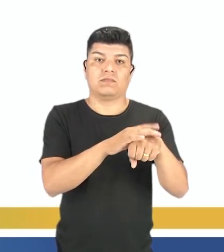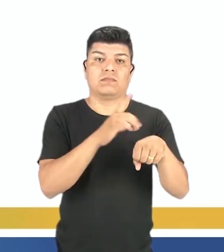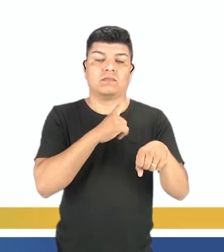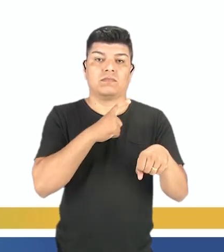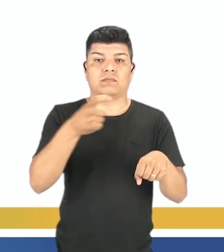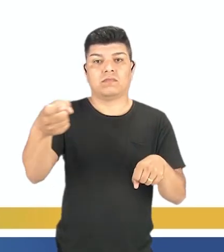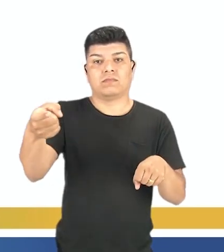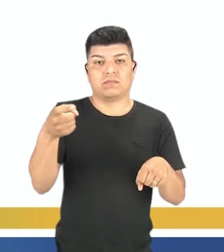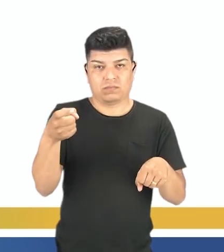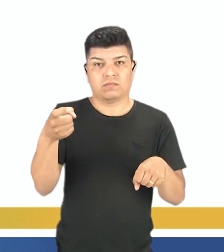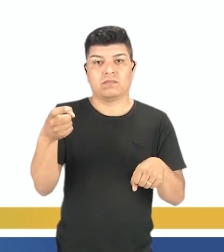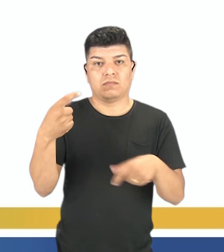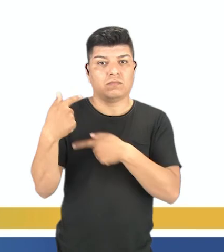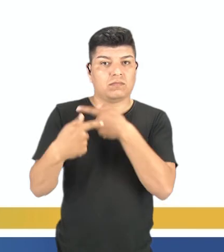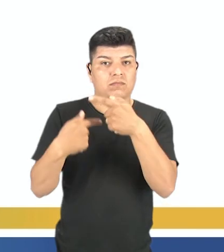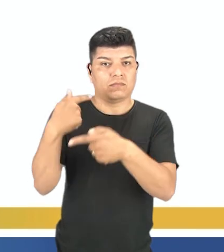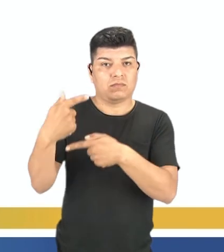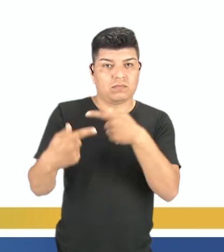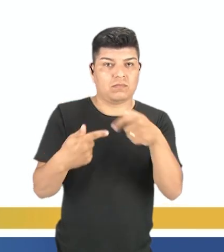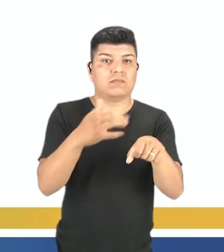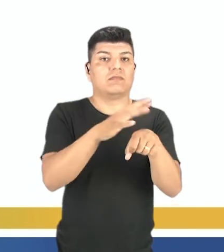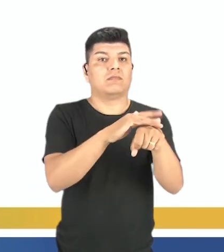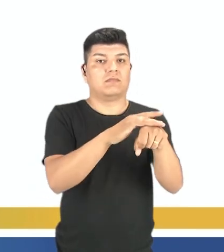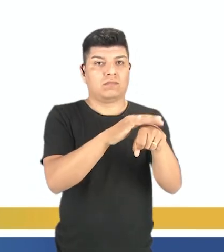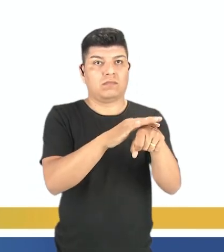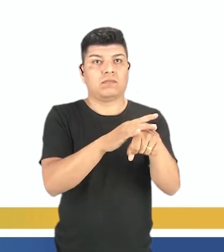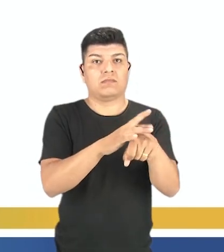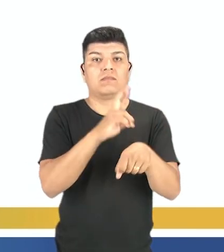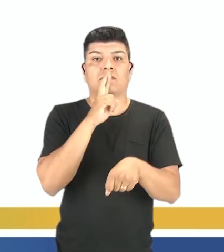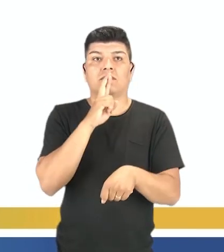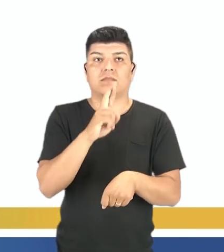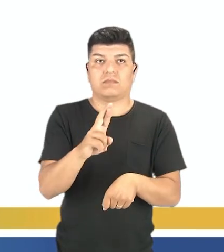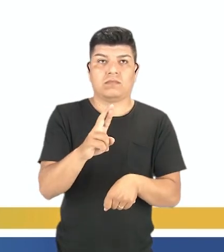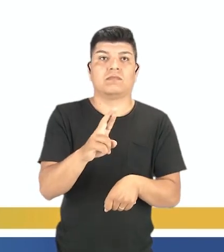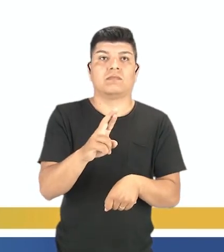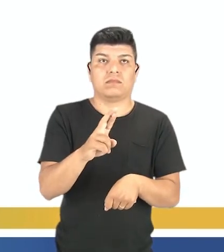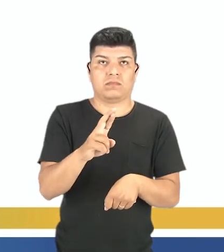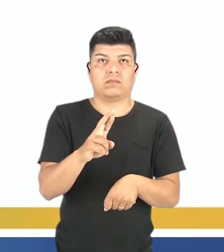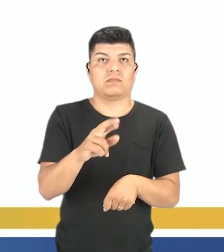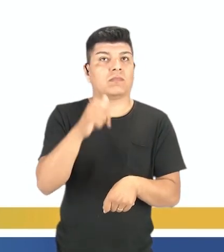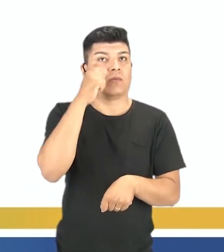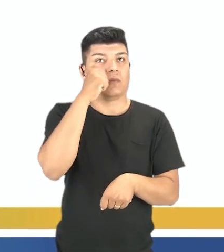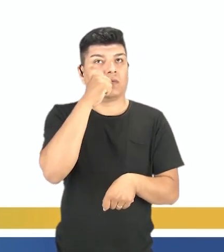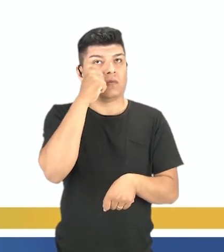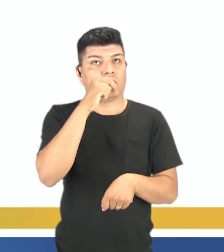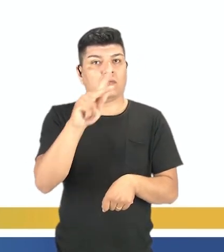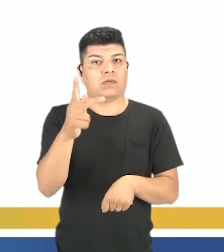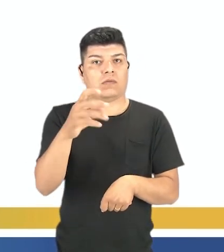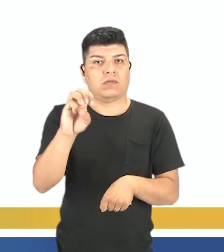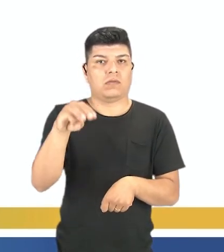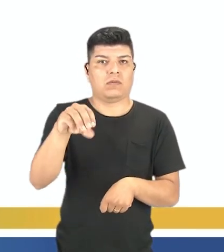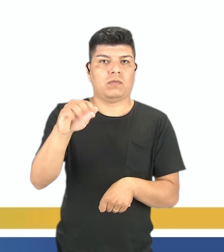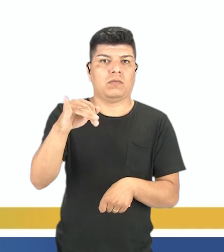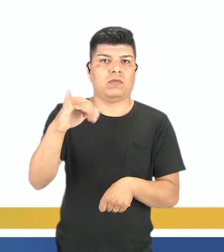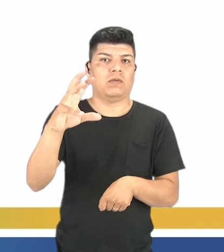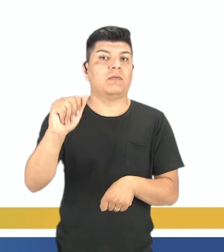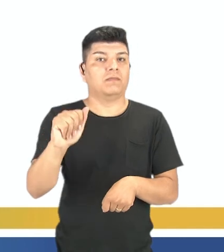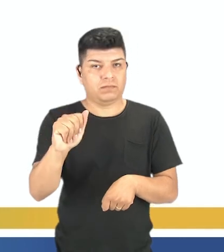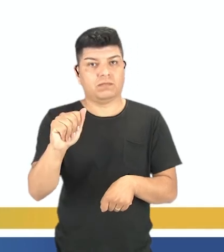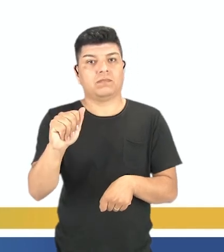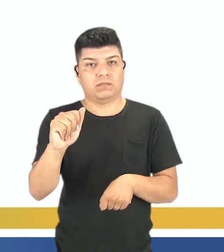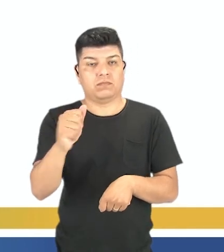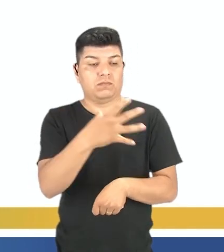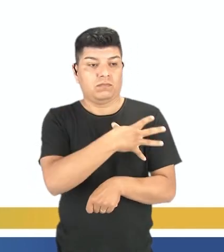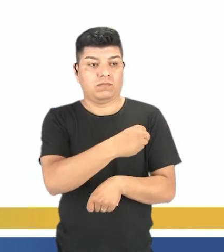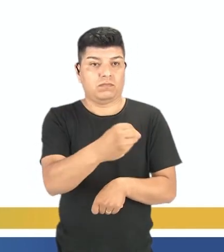o X recessivo com a doença, tá? Então, a alternativa correta são mulheres hemofílicas, são filhas de pai